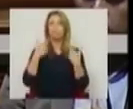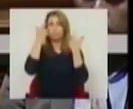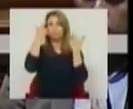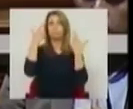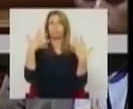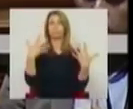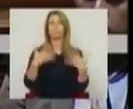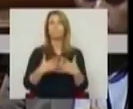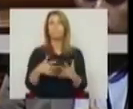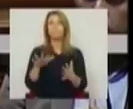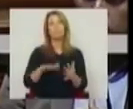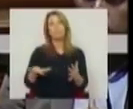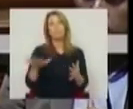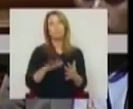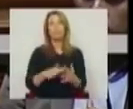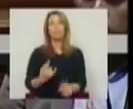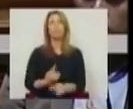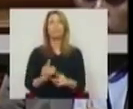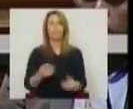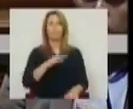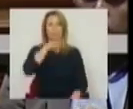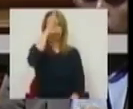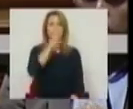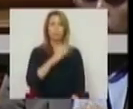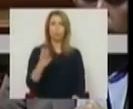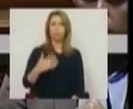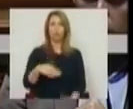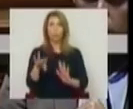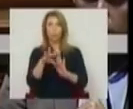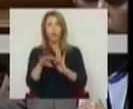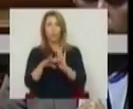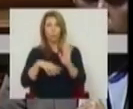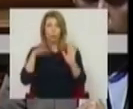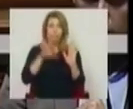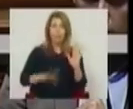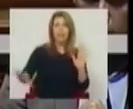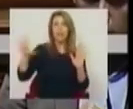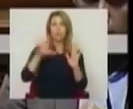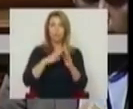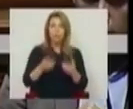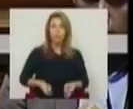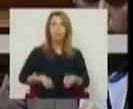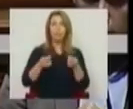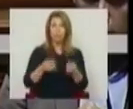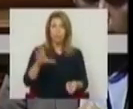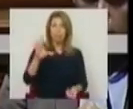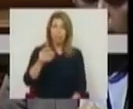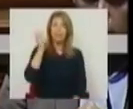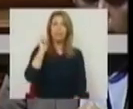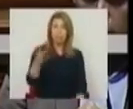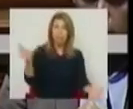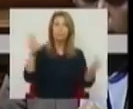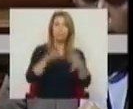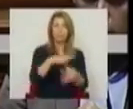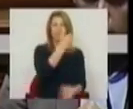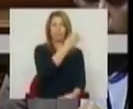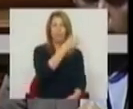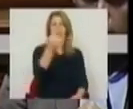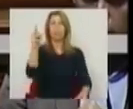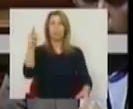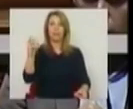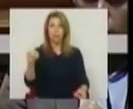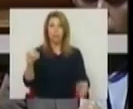esta circunstância, porque, Sr. Ministro, um Programa Nacional de Investimentos para uma década, 2030,